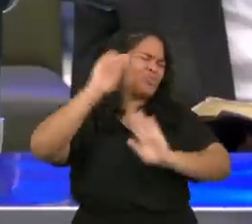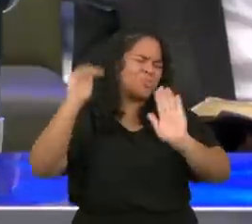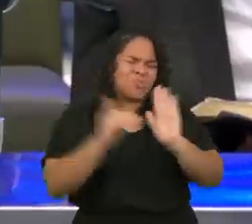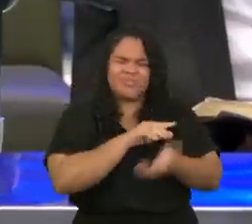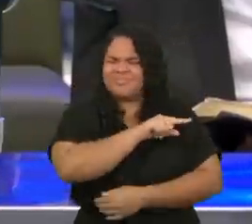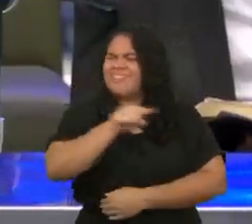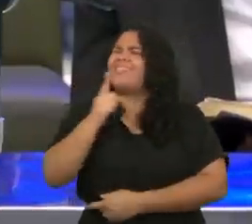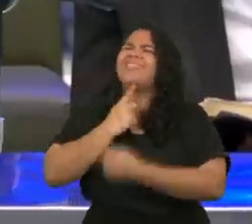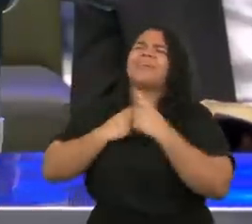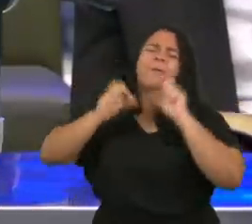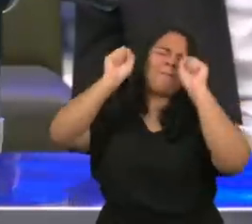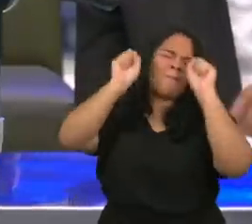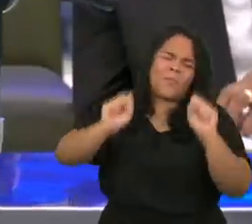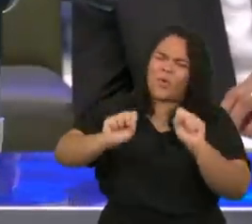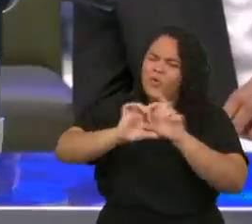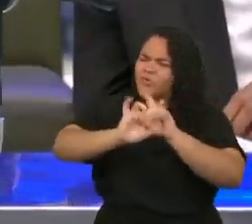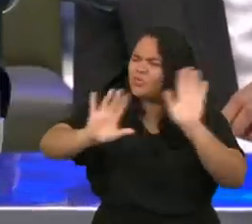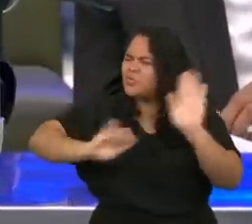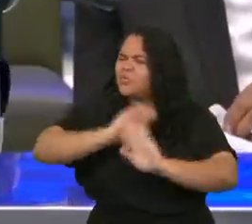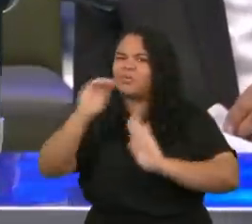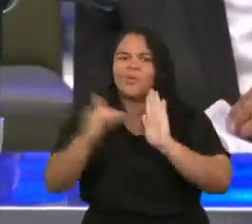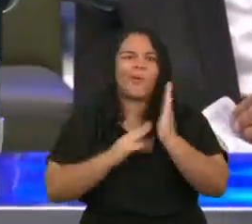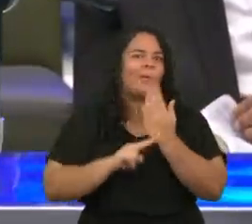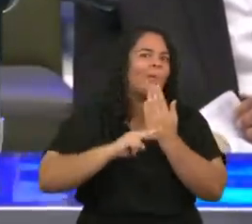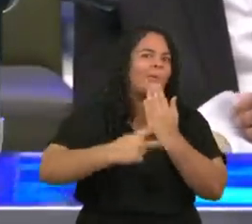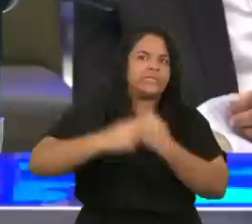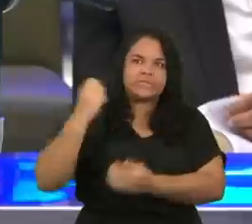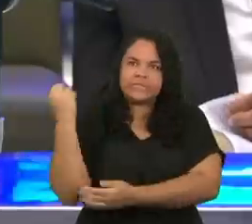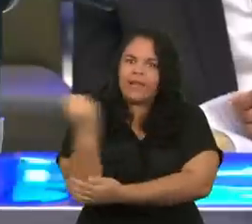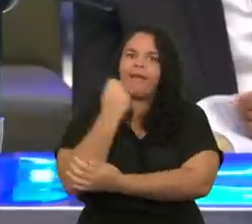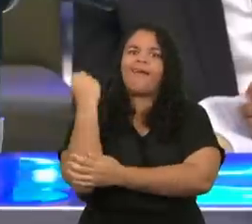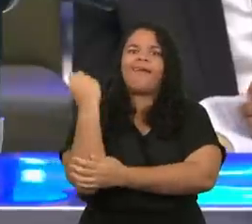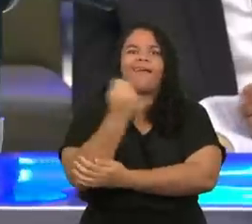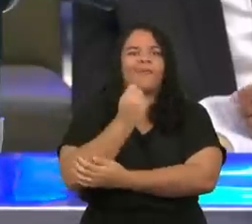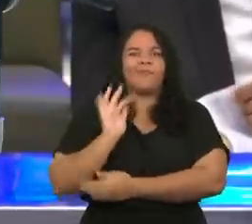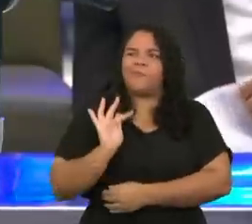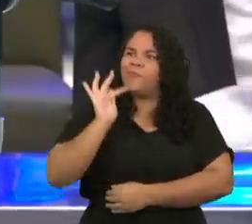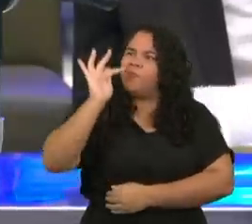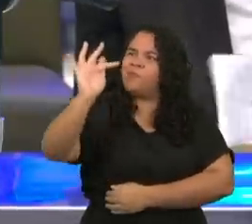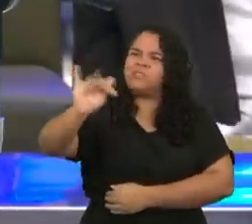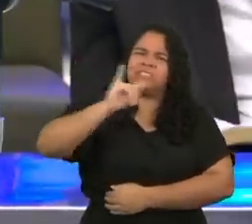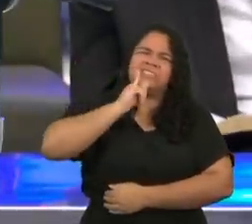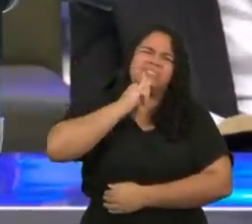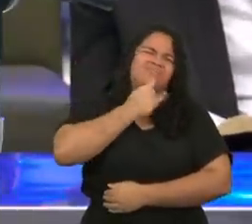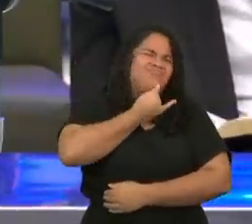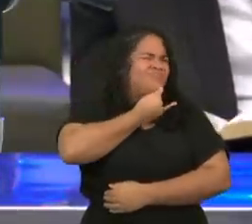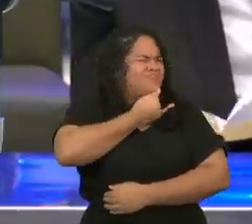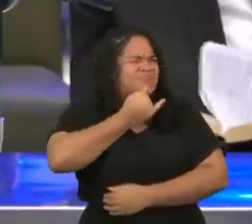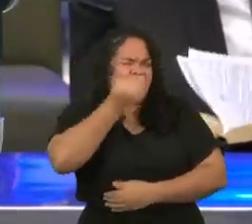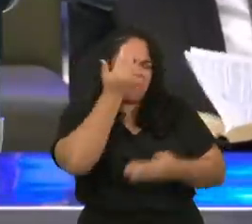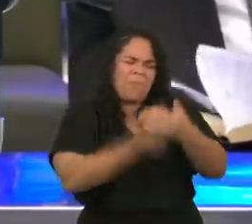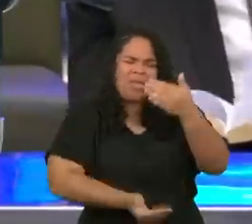ocorrerão grandes prejuízos e tristeza por falta do Cuidado dos